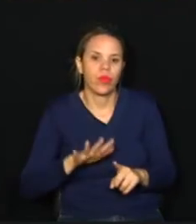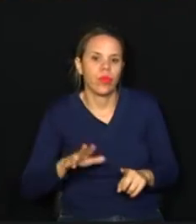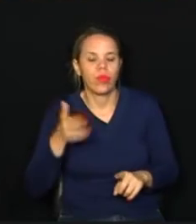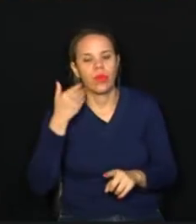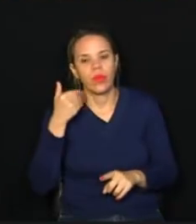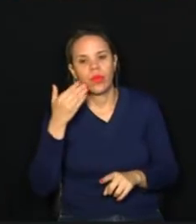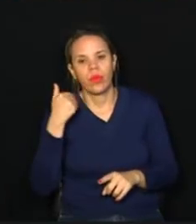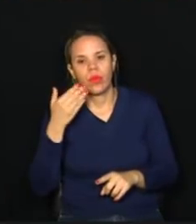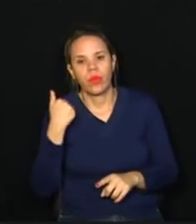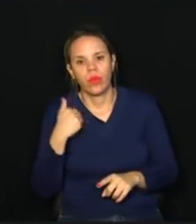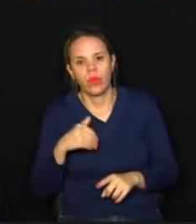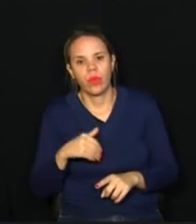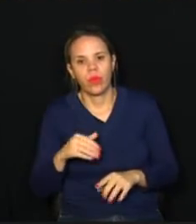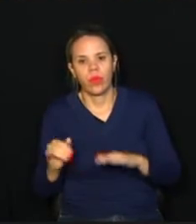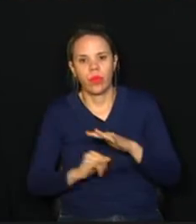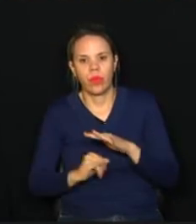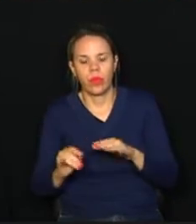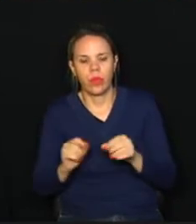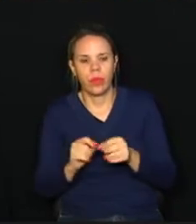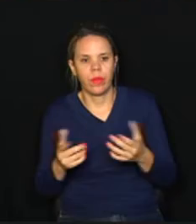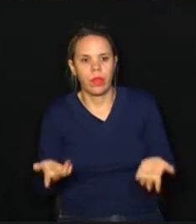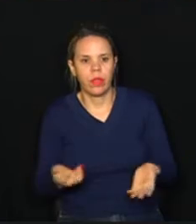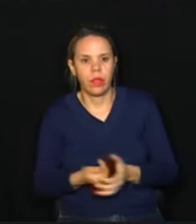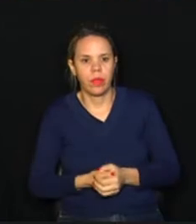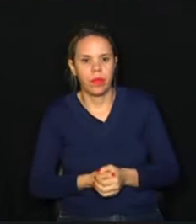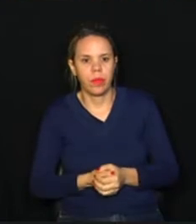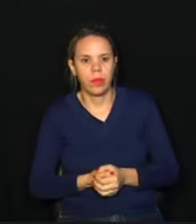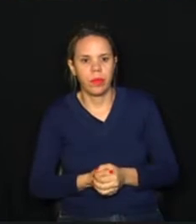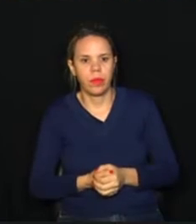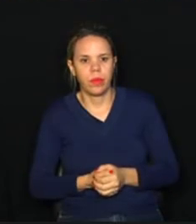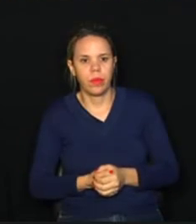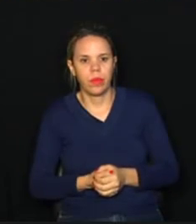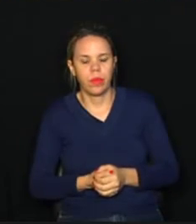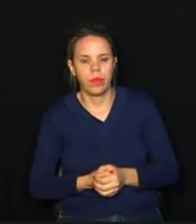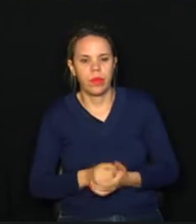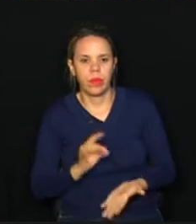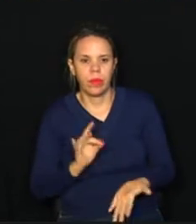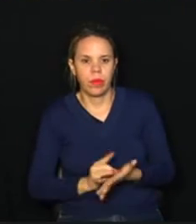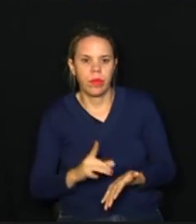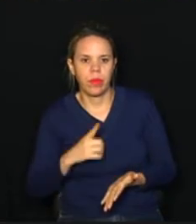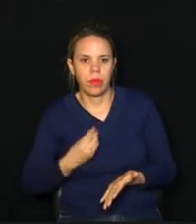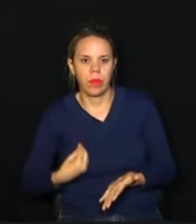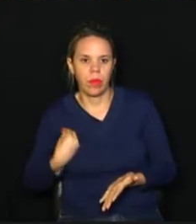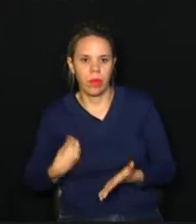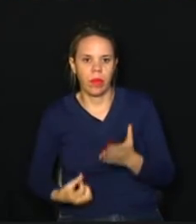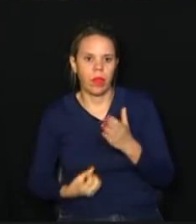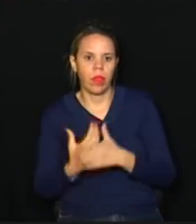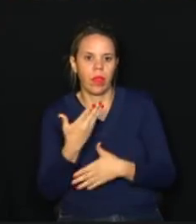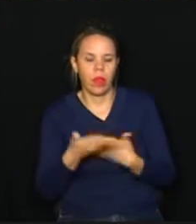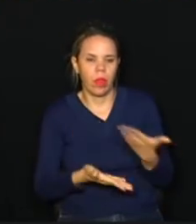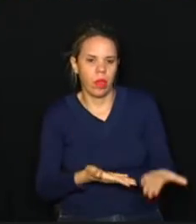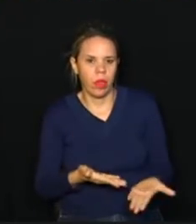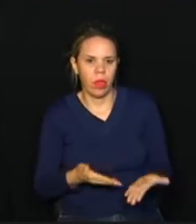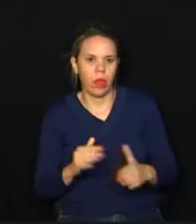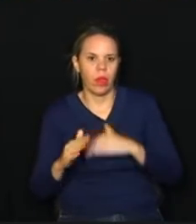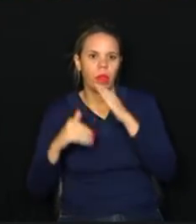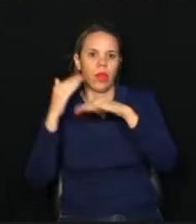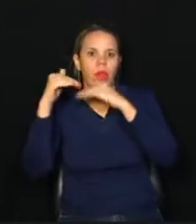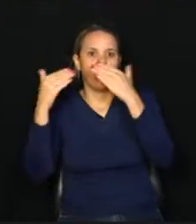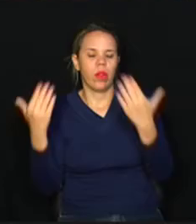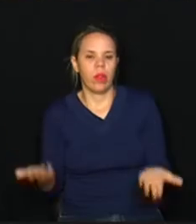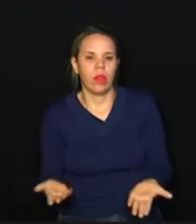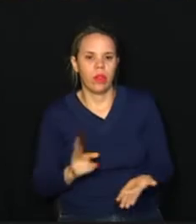usufrui daquilo que os institutos fazem, né? Então, na realidade, o que está ocorrendo é o desenvolvimento